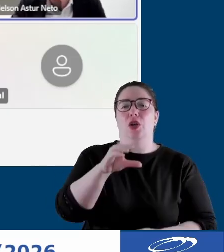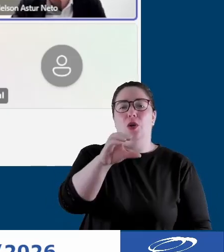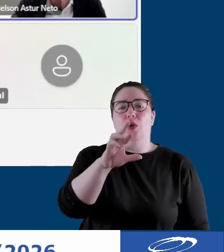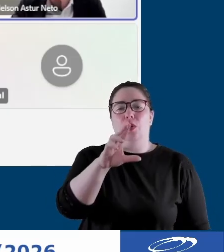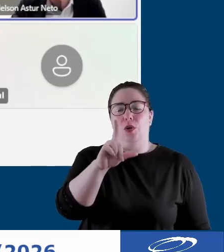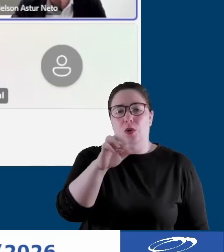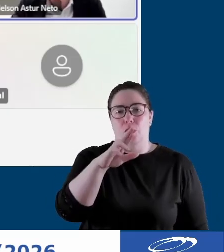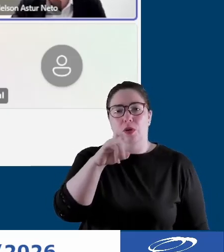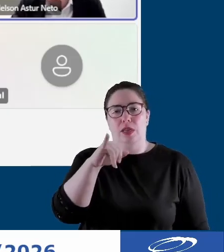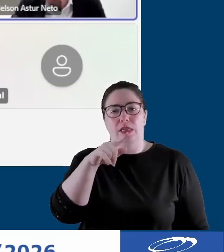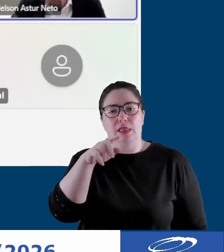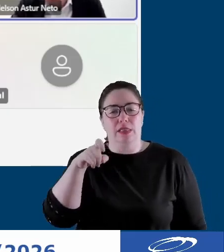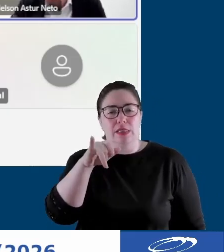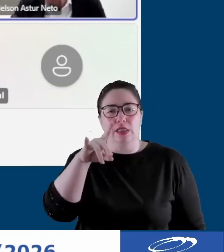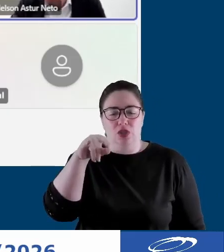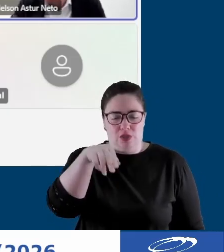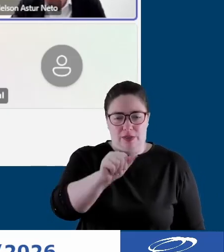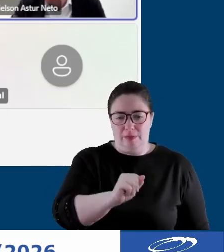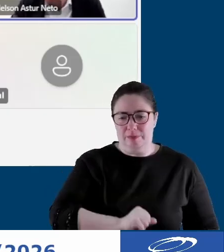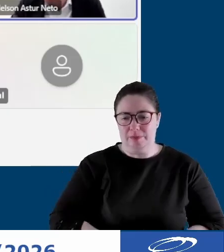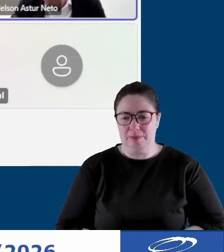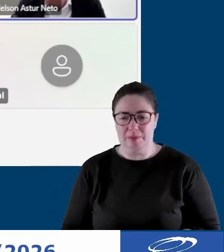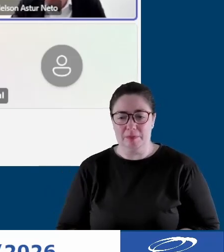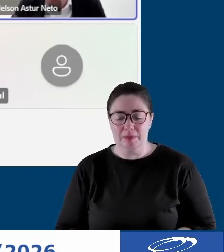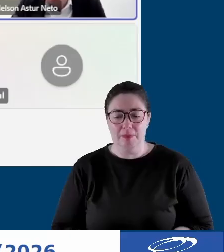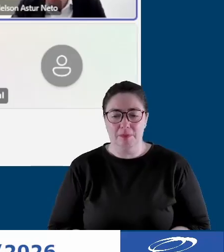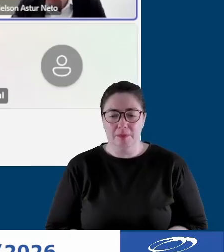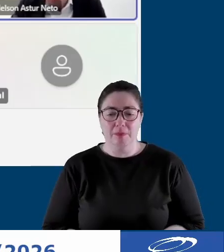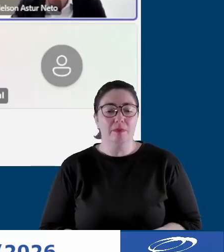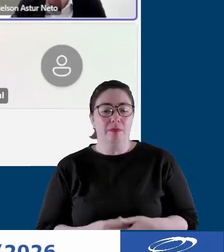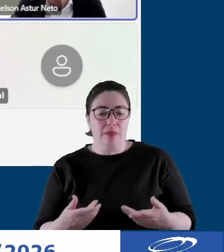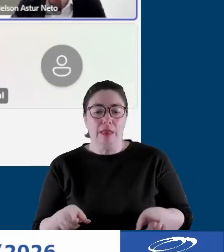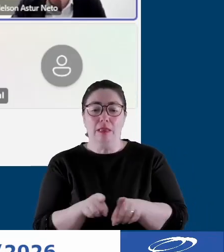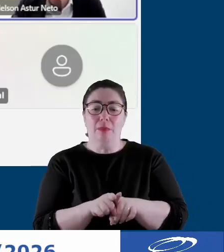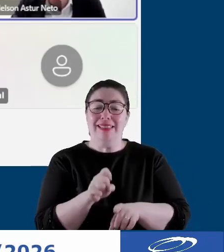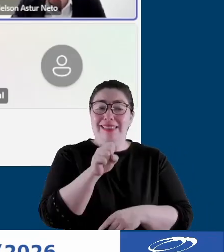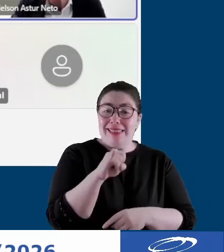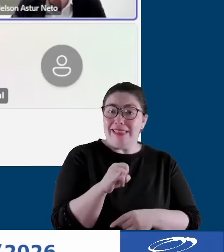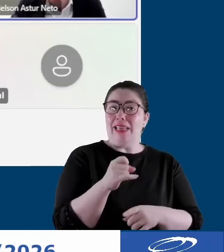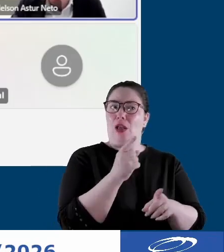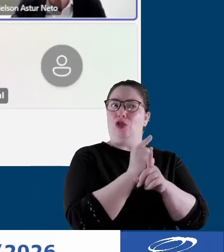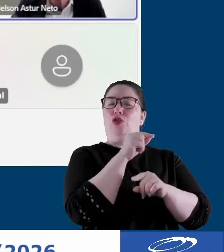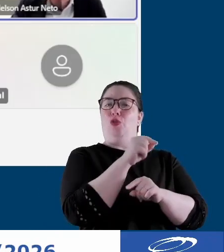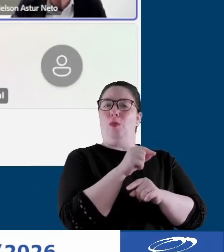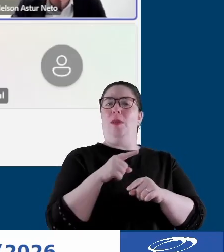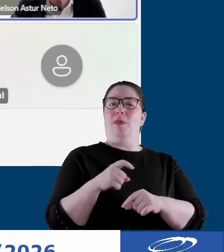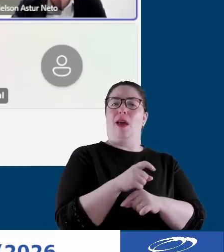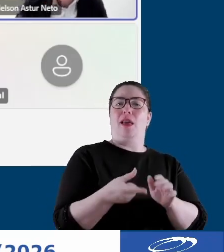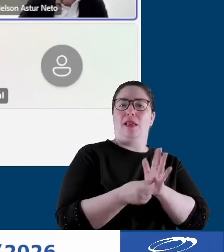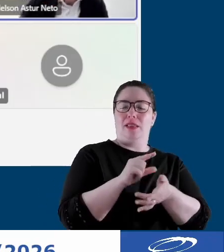teste positivo para o MRSA vão receber vancomicina na indução e até 24 horas junto com